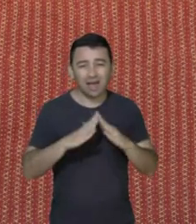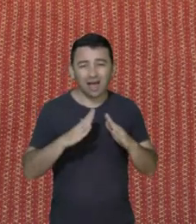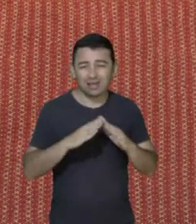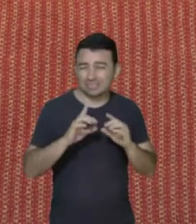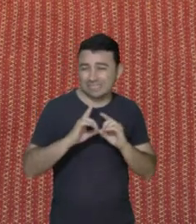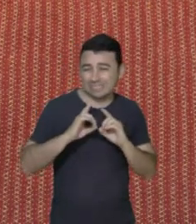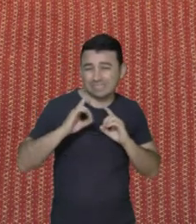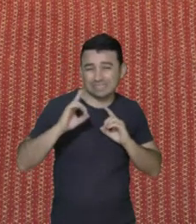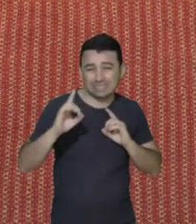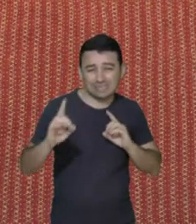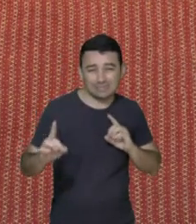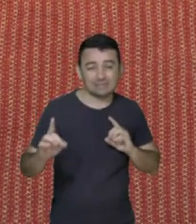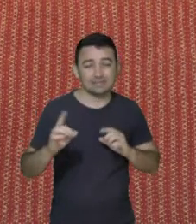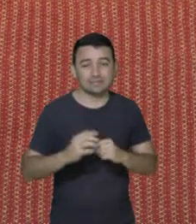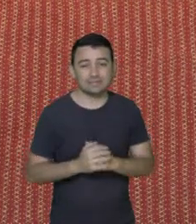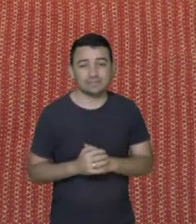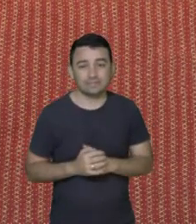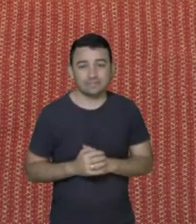distante.